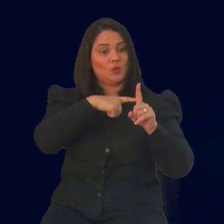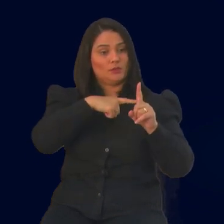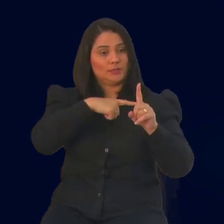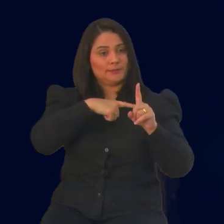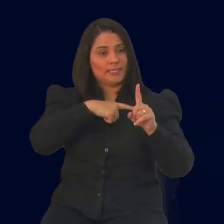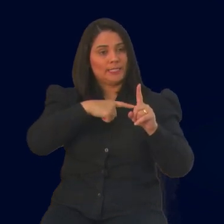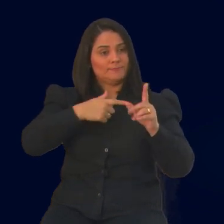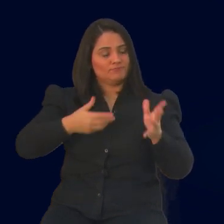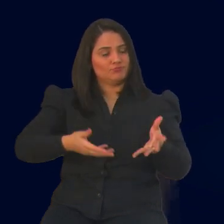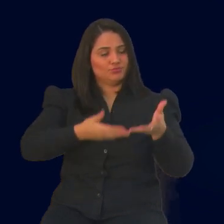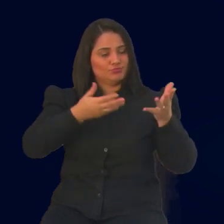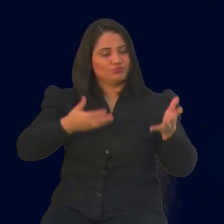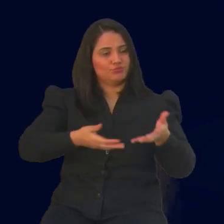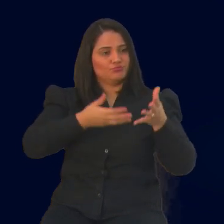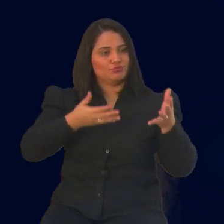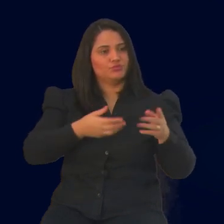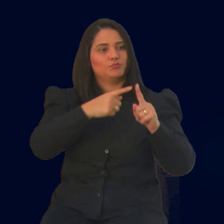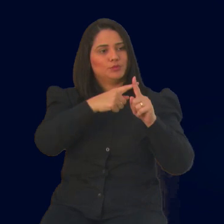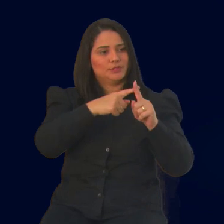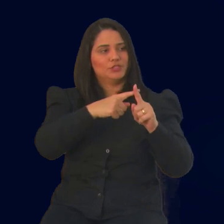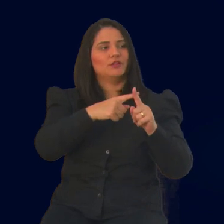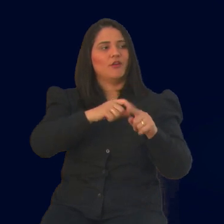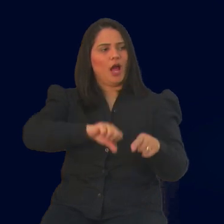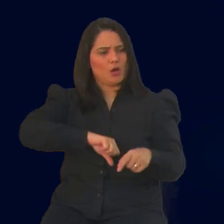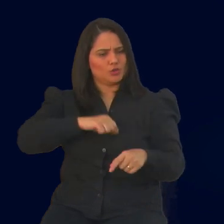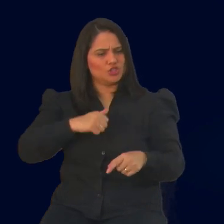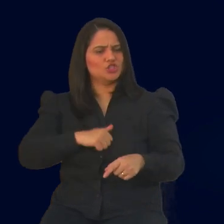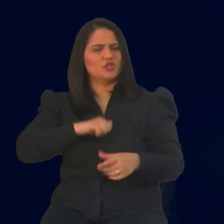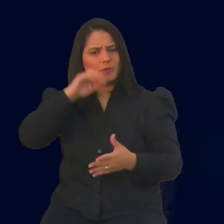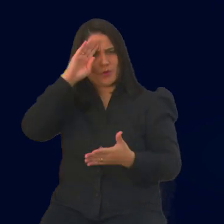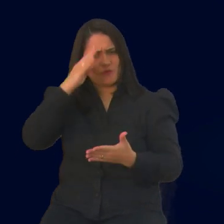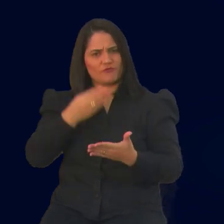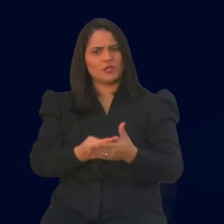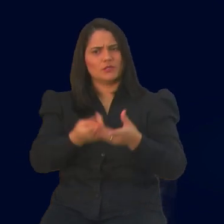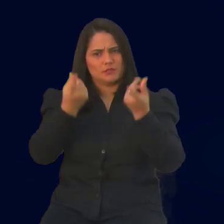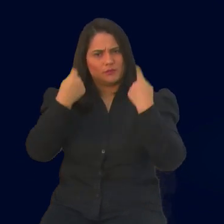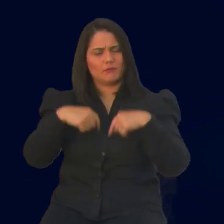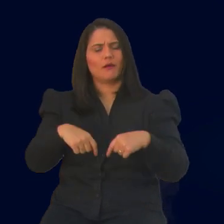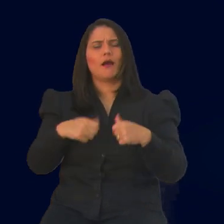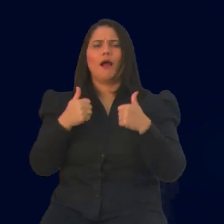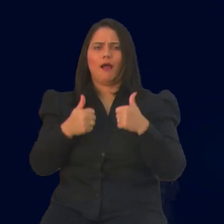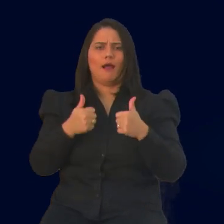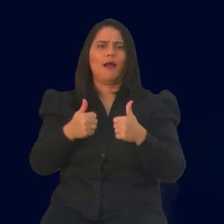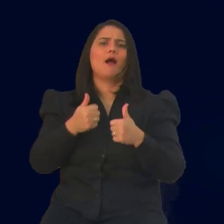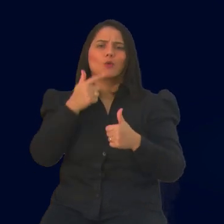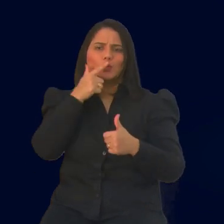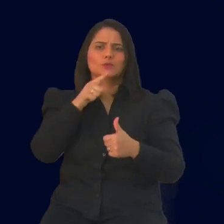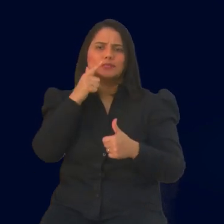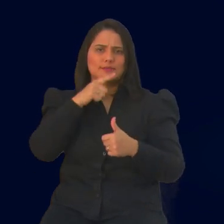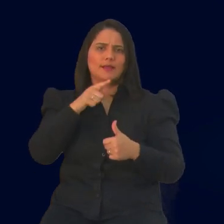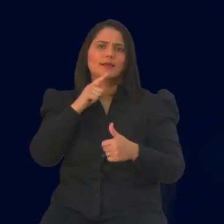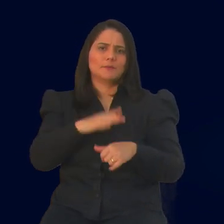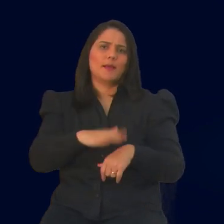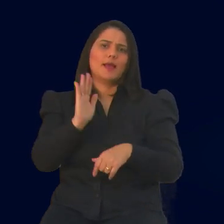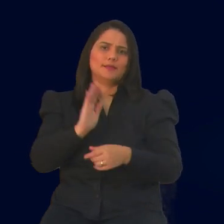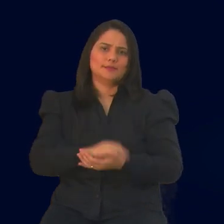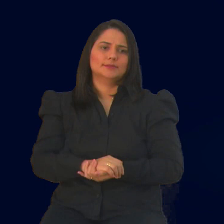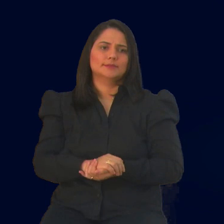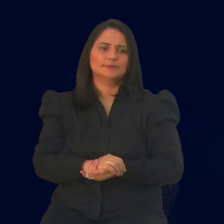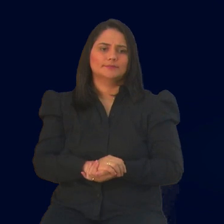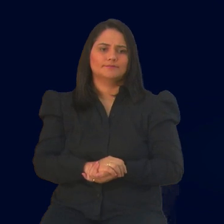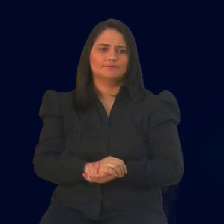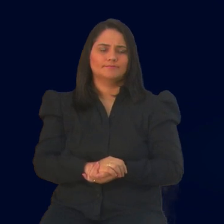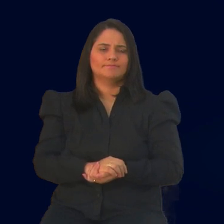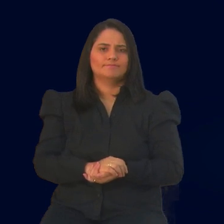trabalhar a sua autoestima, trabalhar a sua confiança, isso também gera bons resultados. Foram feitas